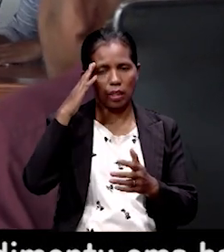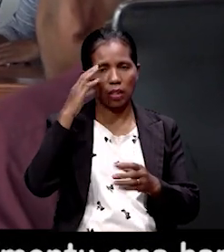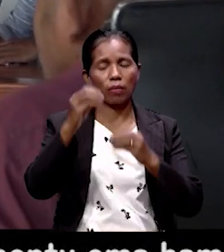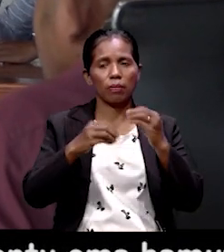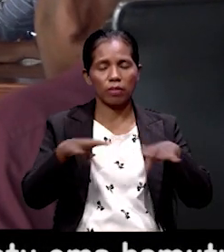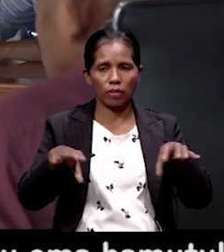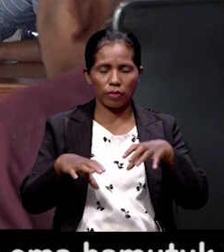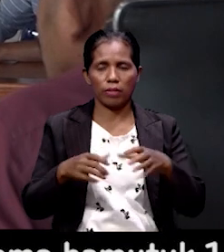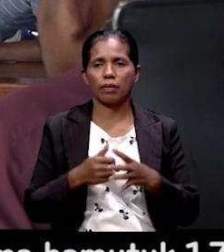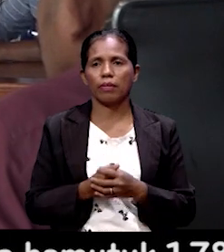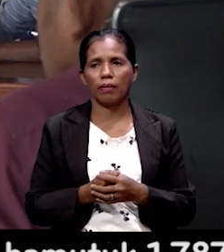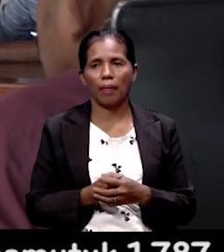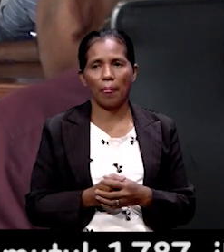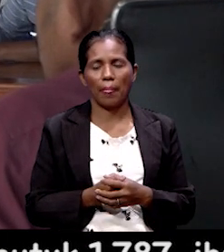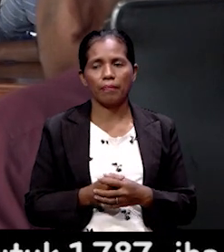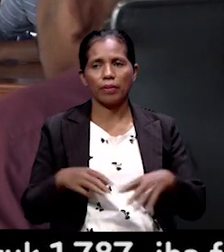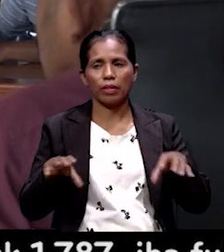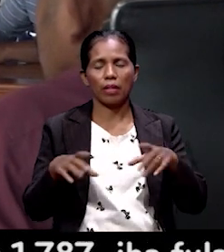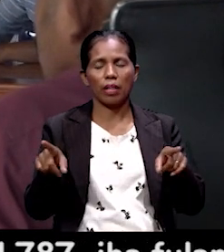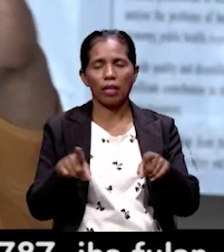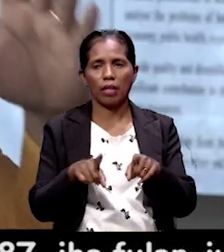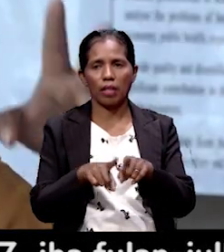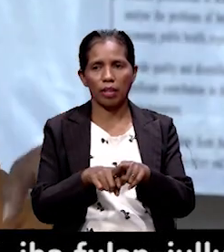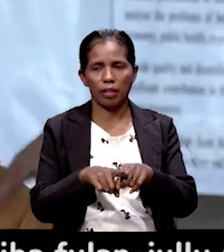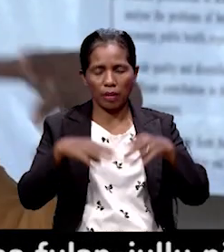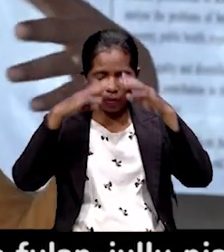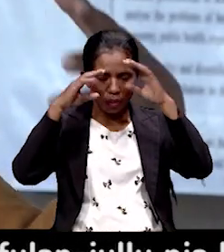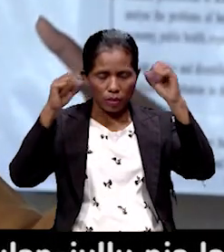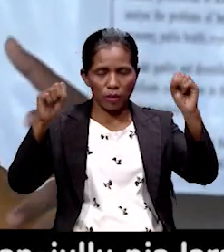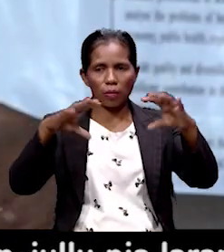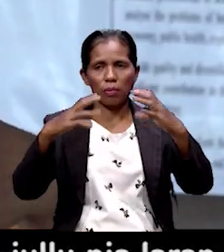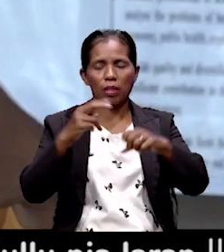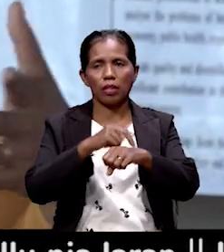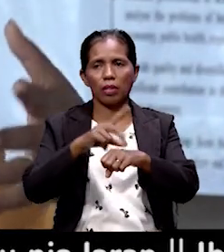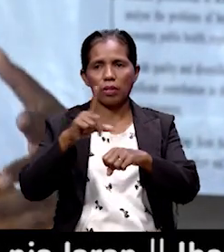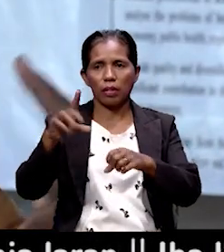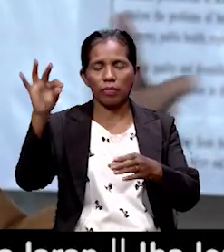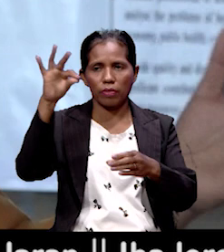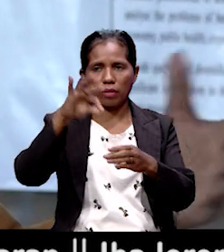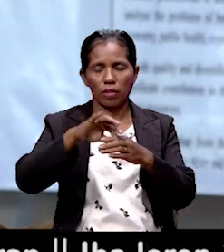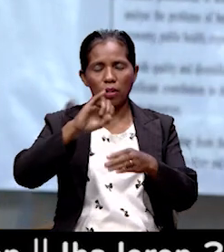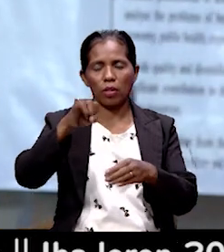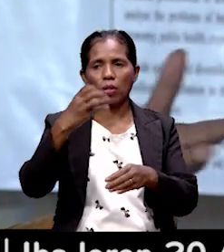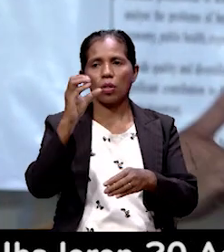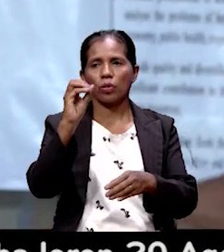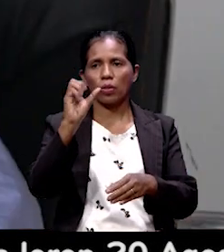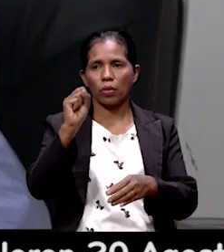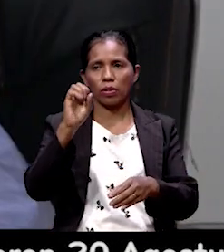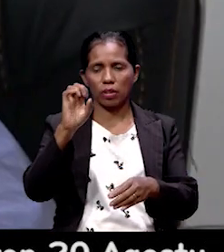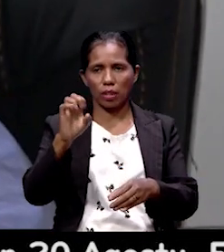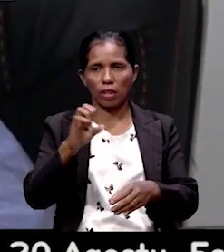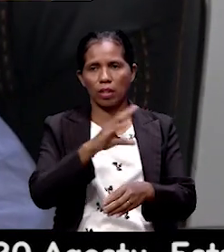Orador Sirene B. Colia e a discussão Nema Canessan, atual presidente da Comissão Nacional Eleições, José Agostinho da Costa